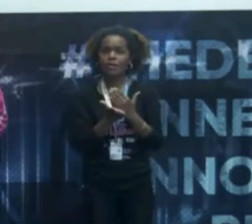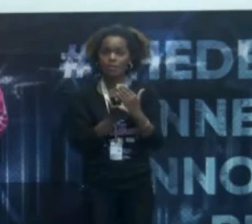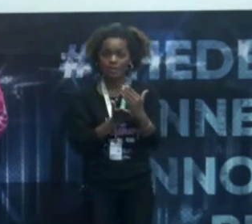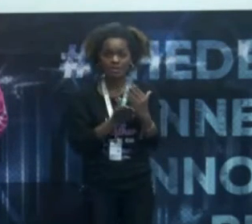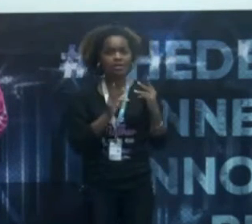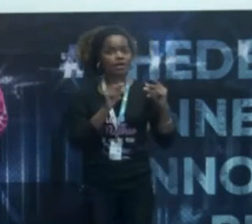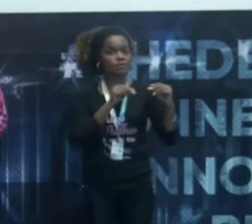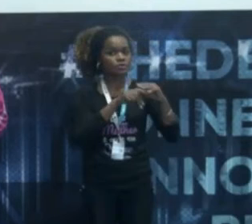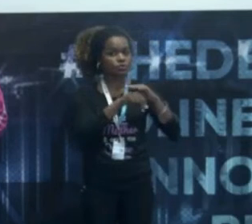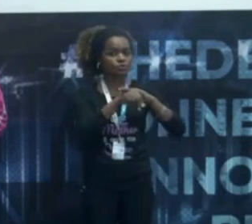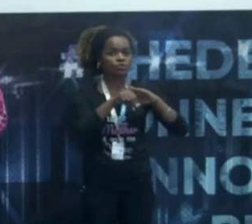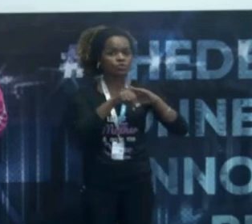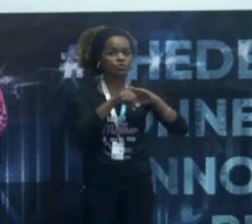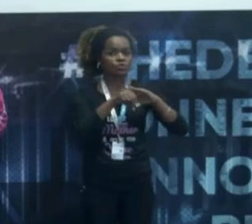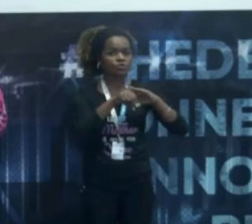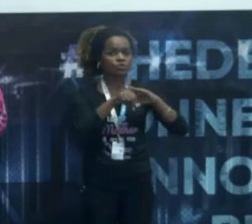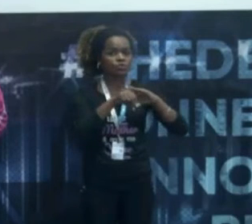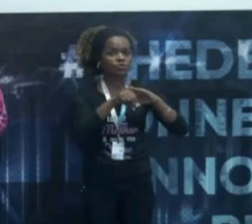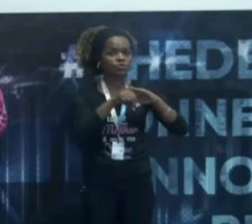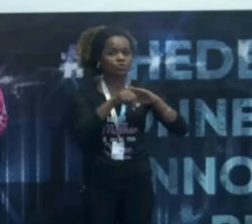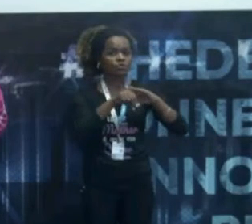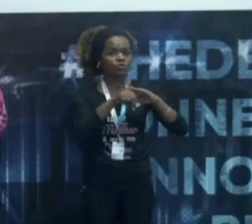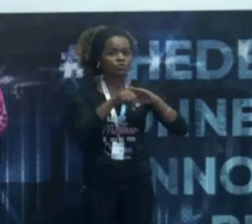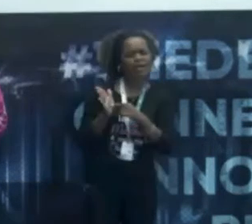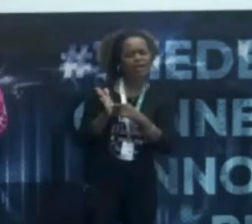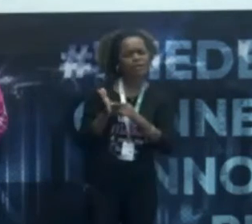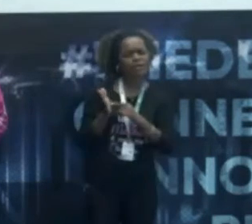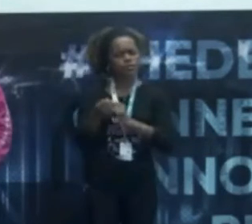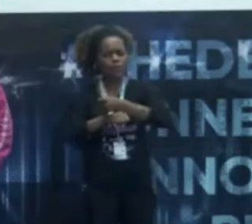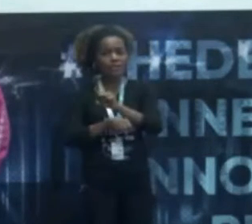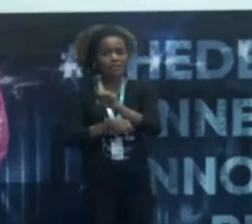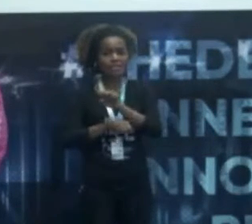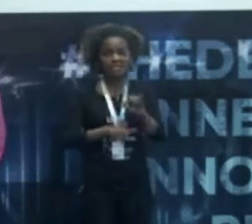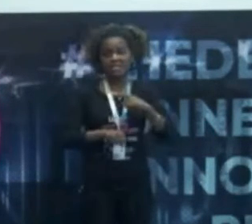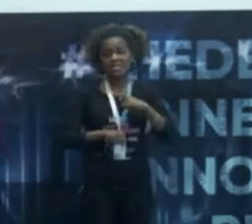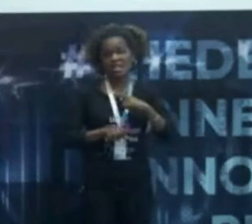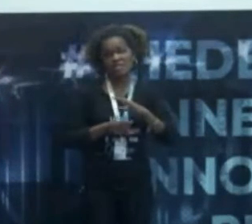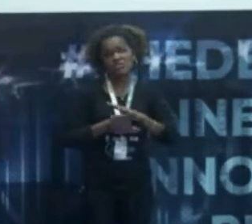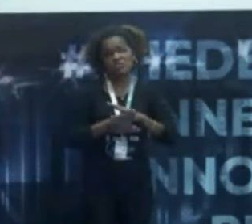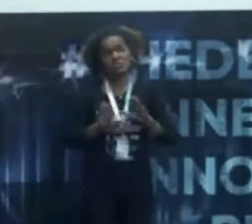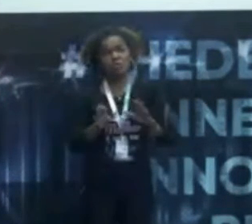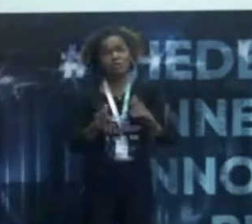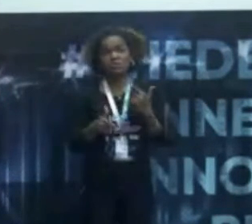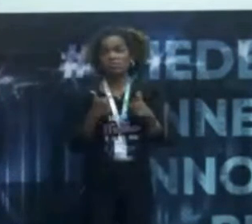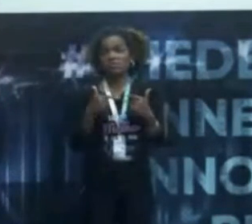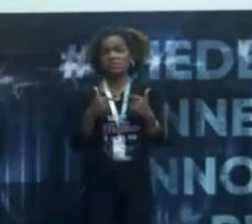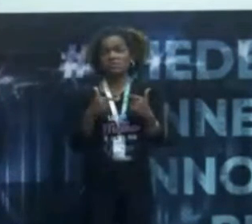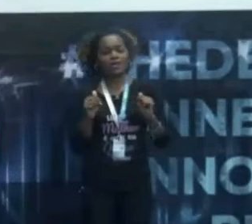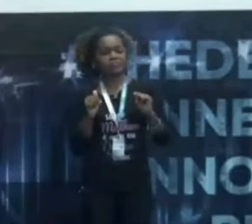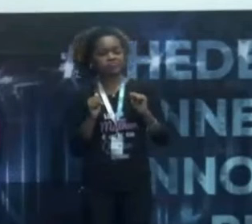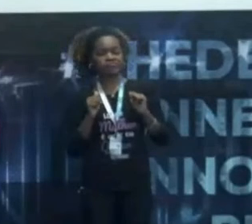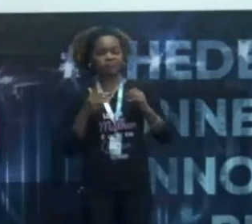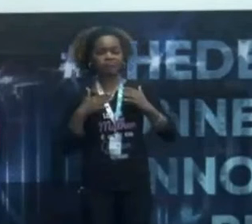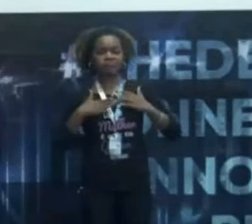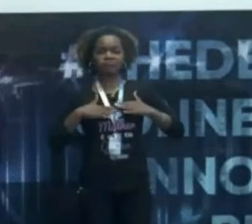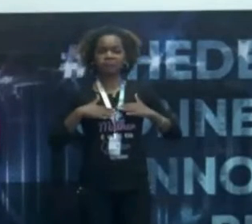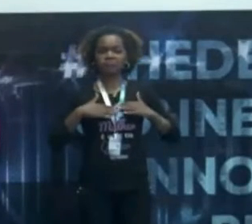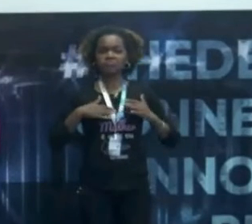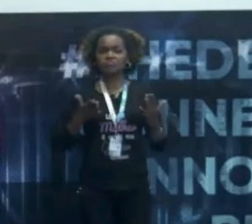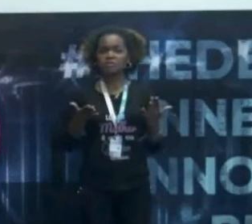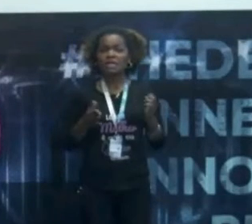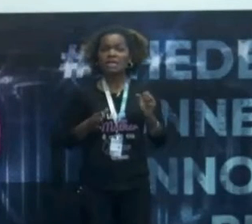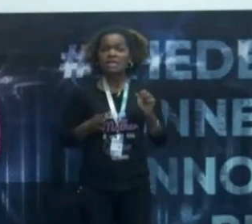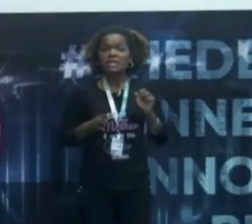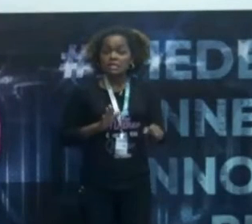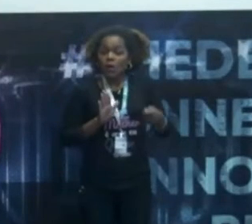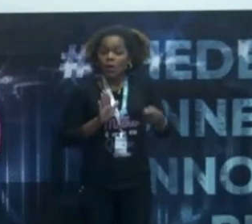é a validade da lei de cotas. Por enquanto, se ela não existe, a gente simplesmente não trabalha. A gente já não trabalha com ela presente. Quando isso é obrigatório,